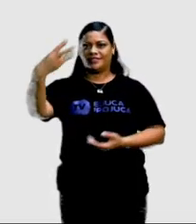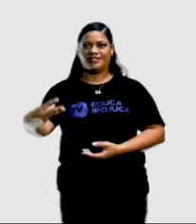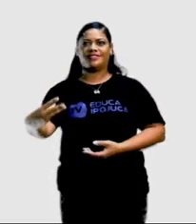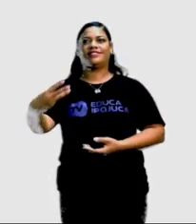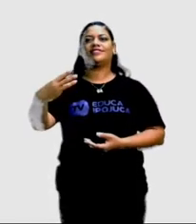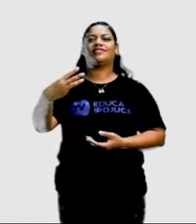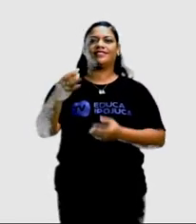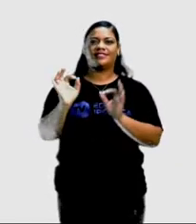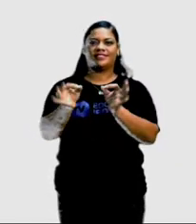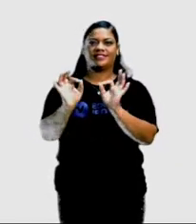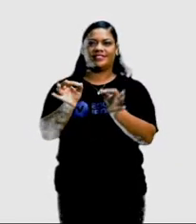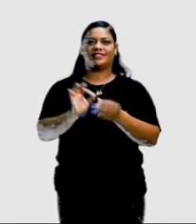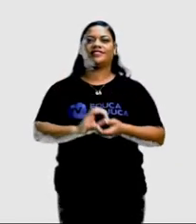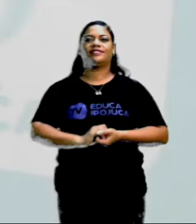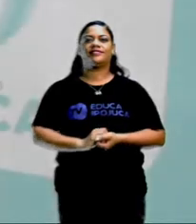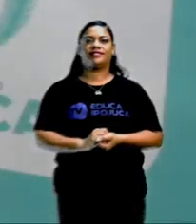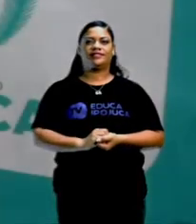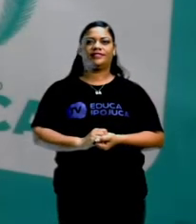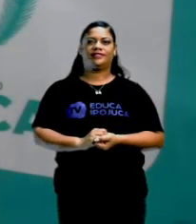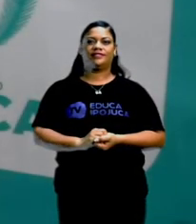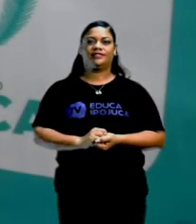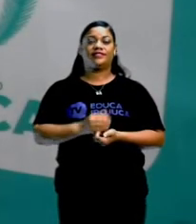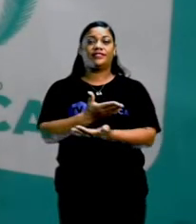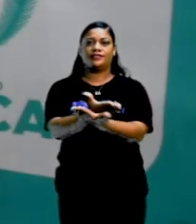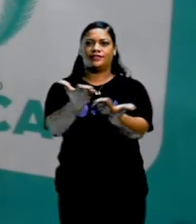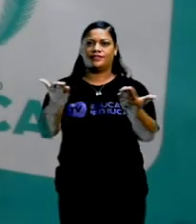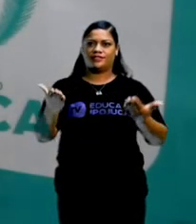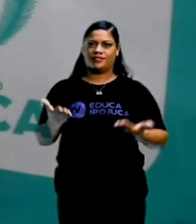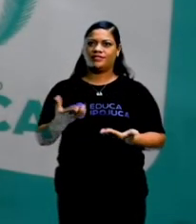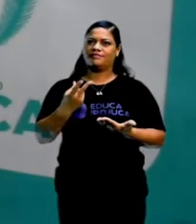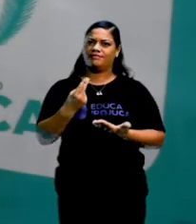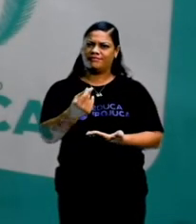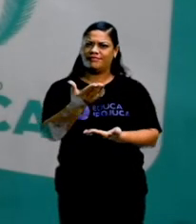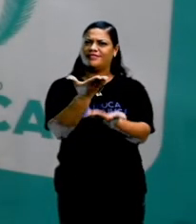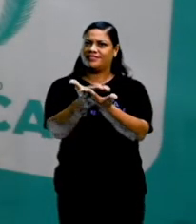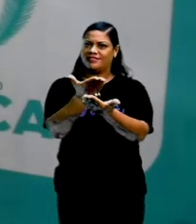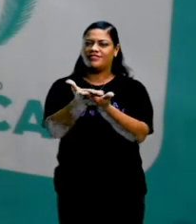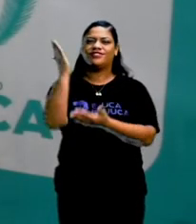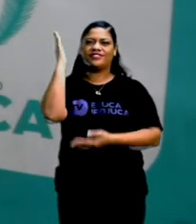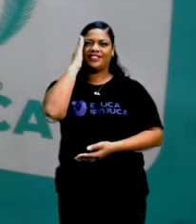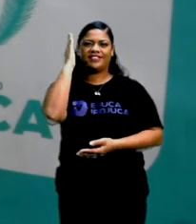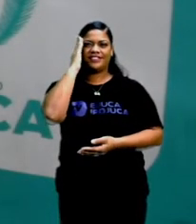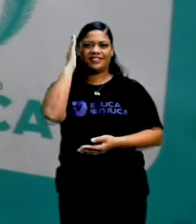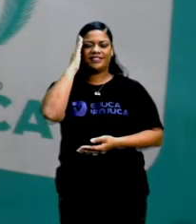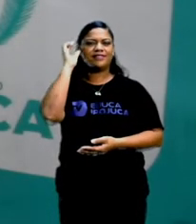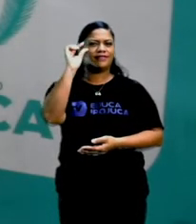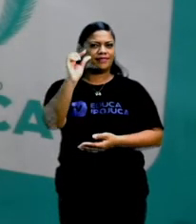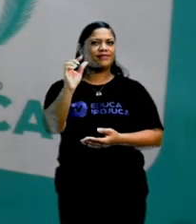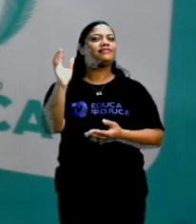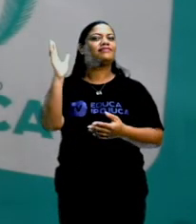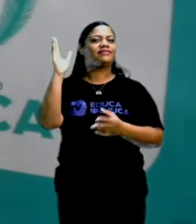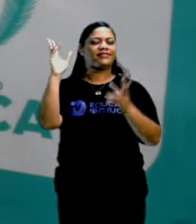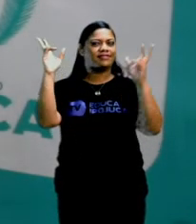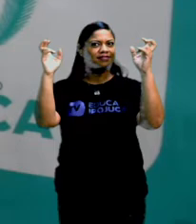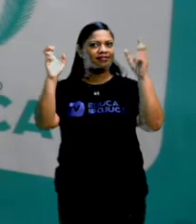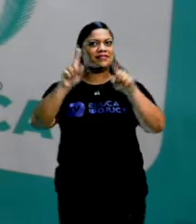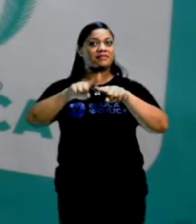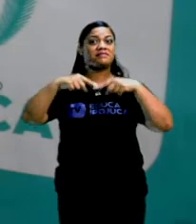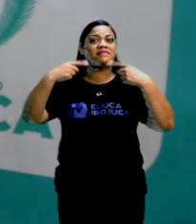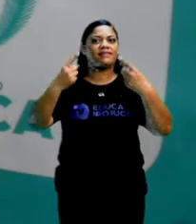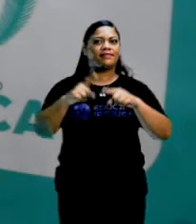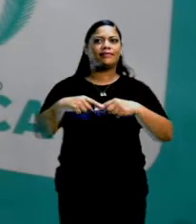63. Perfeito. Isso foi uma prova de que você está acompanhando a nossa aula, está entendendo um pouco do nosso assunto cada vez